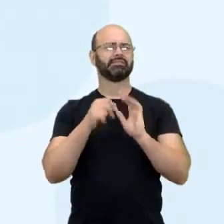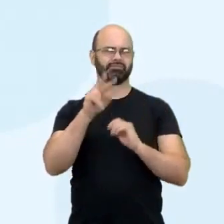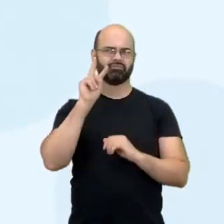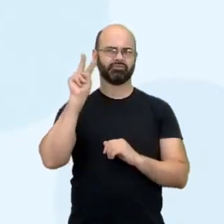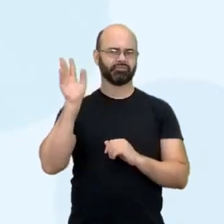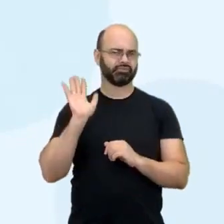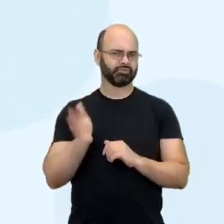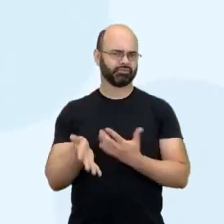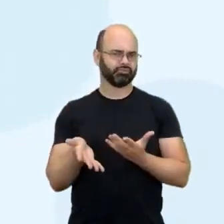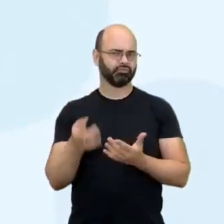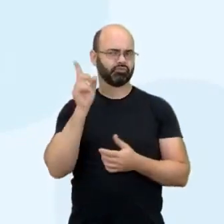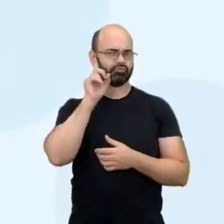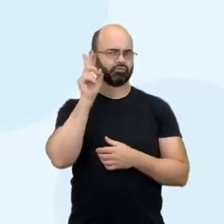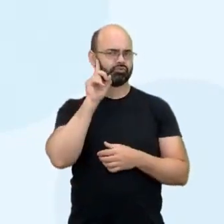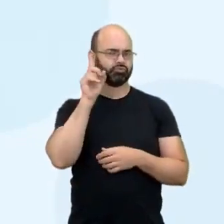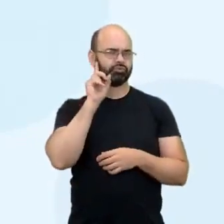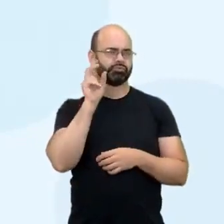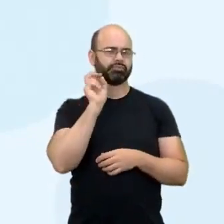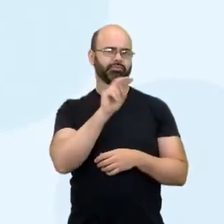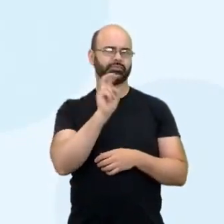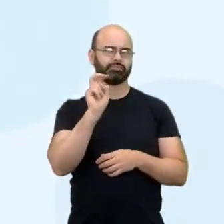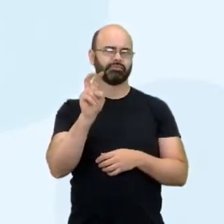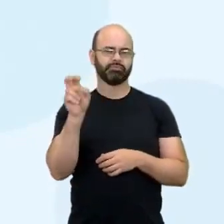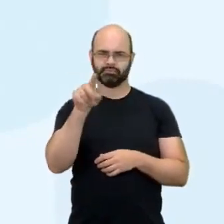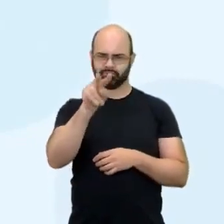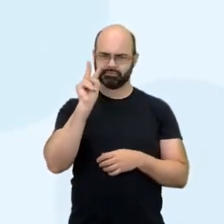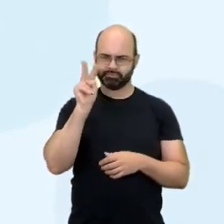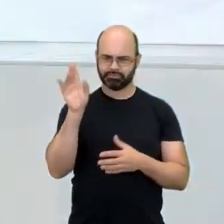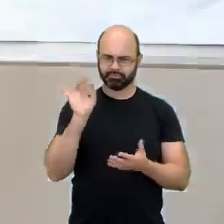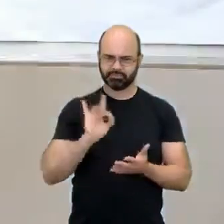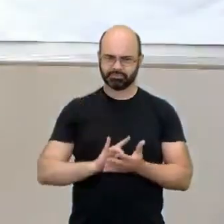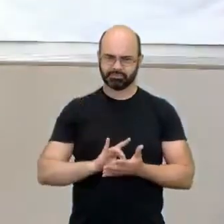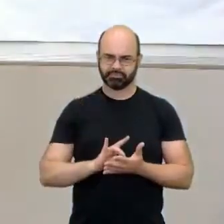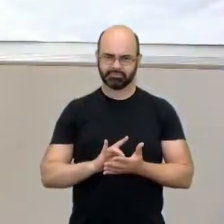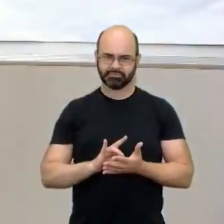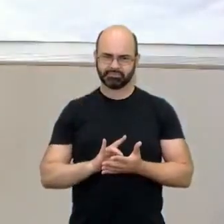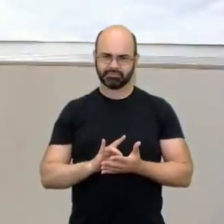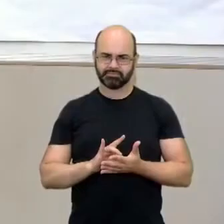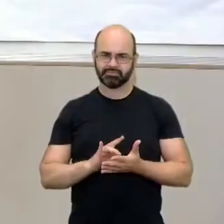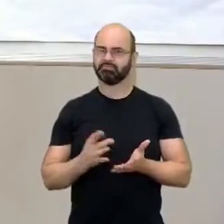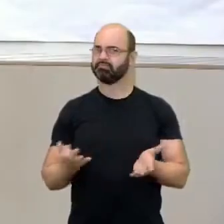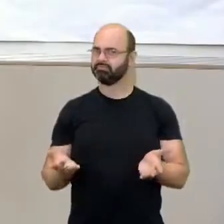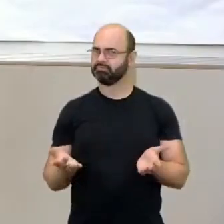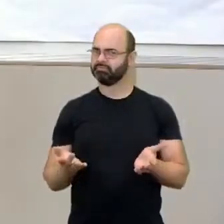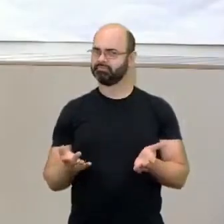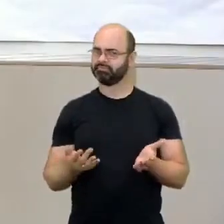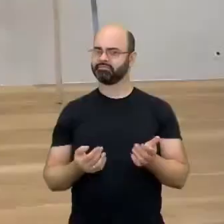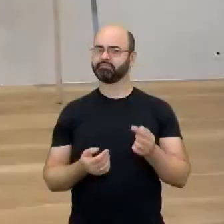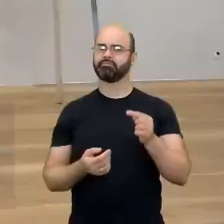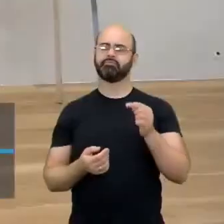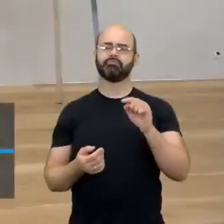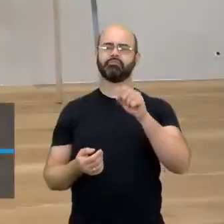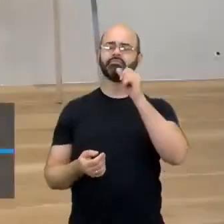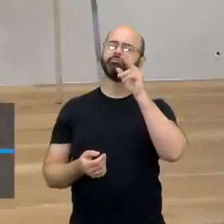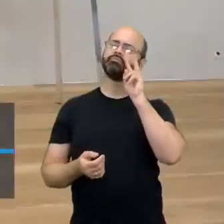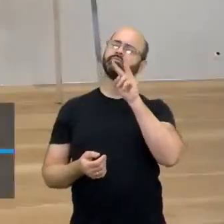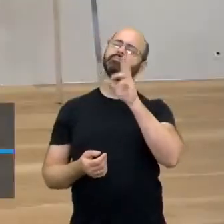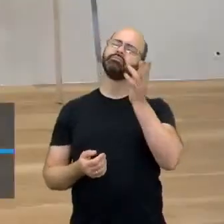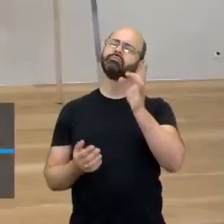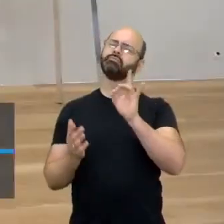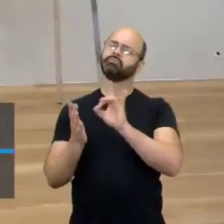tá no cotidiano, mas será que você já viu mesmo? Será que você viu e não sabe às vezes que é um